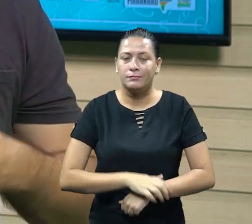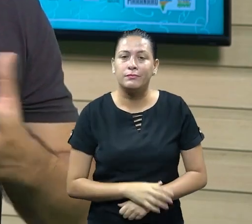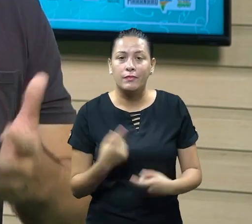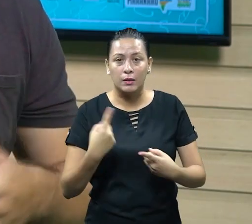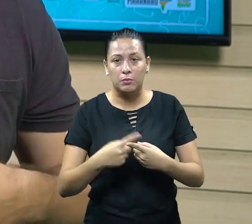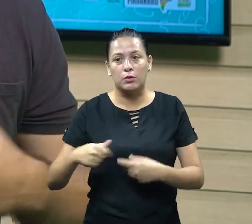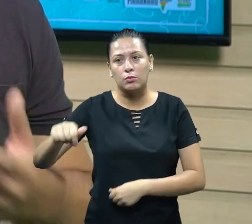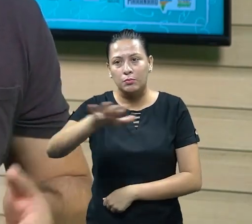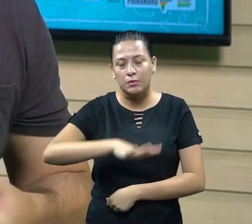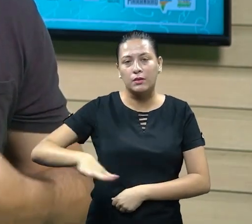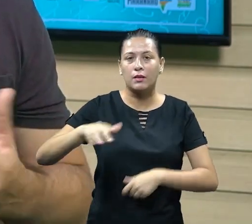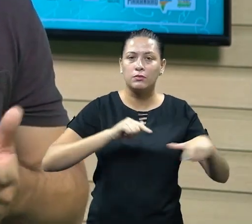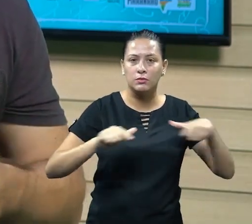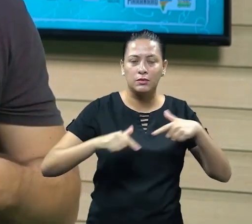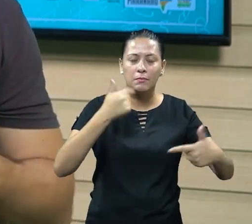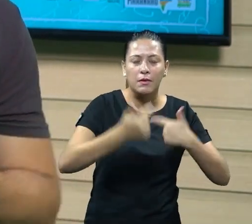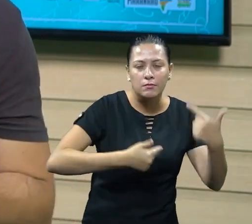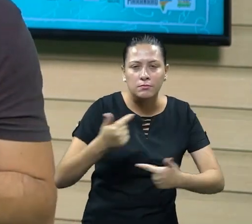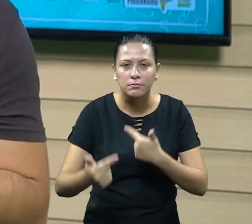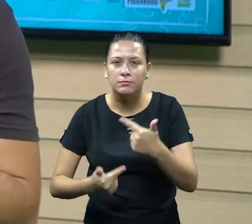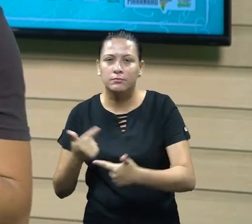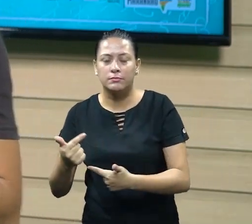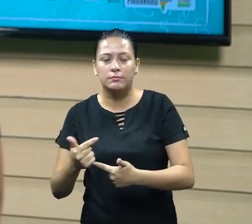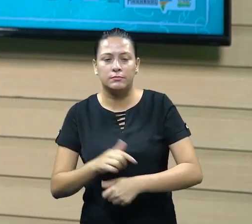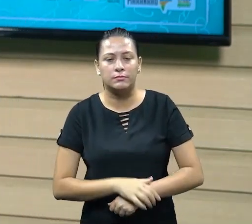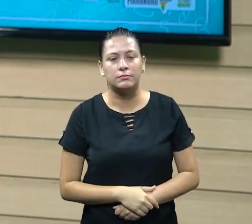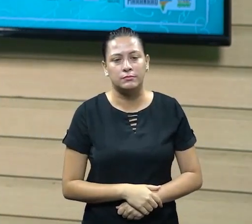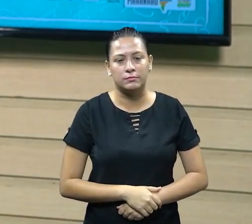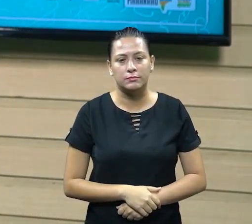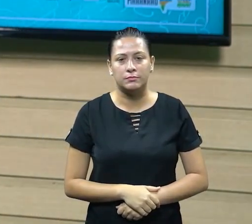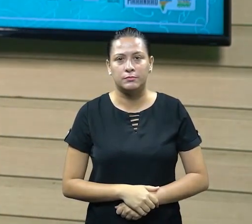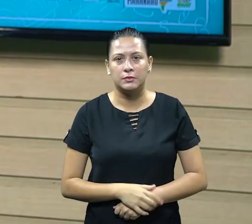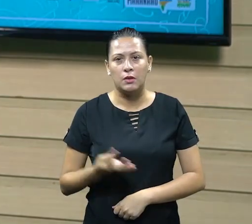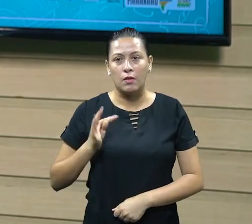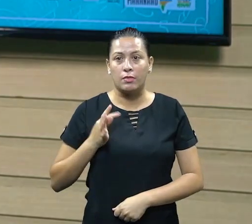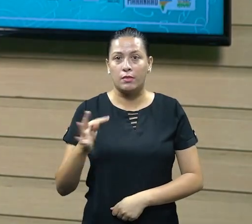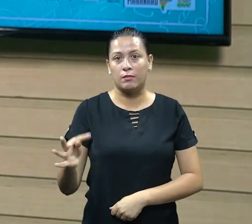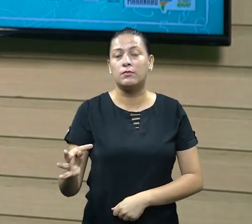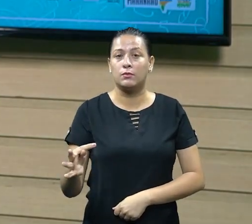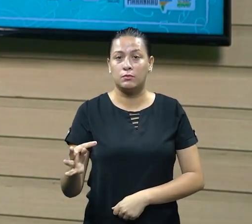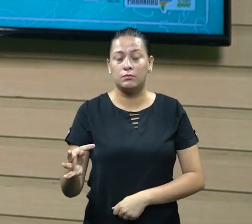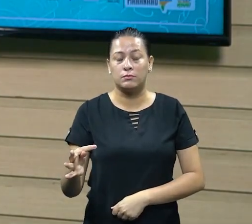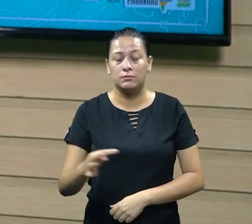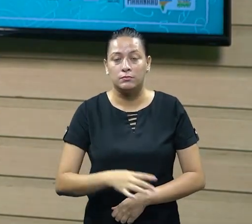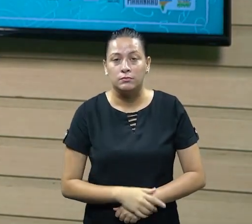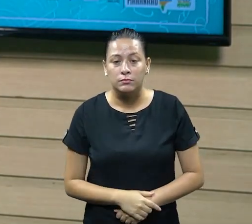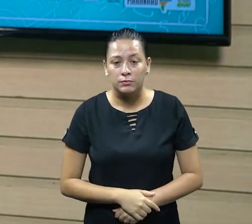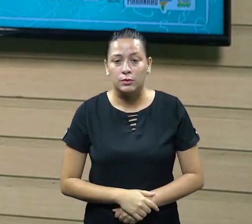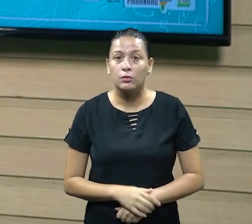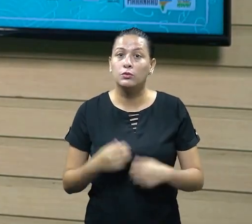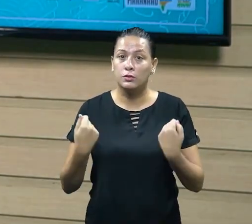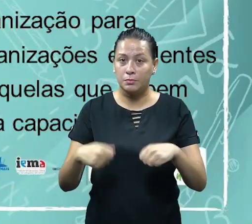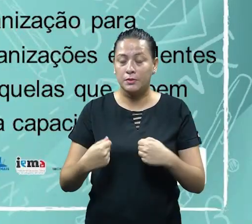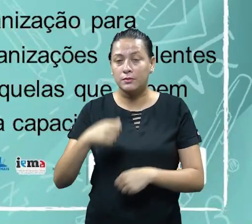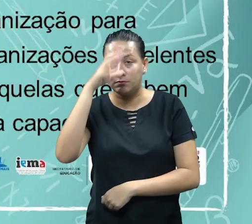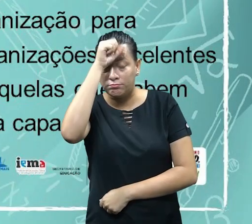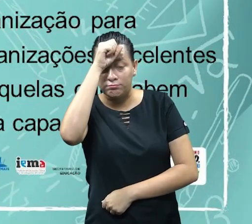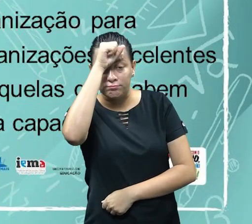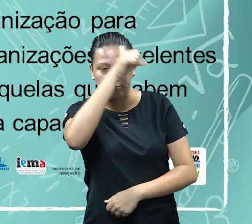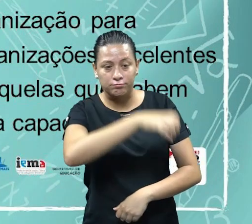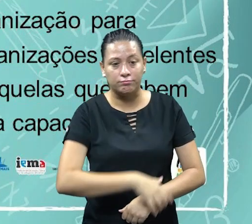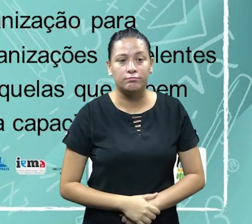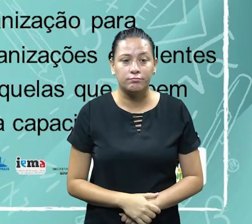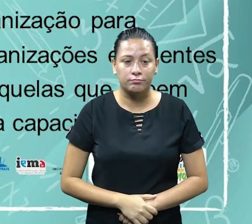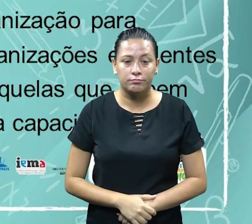vai ficar em constante mudança. E você não pode deixar a tecnologia te dominar, é você que tem que dominar a tecnologia. Isso é fundamental. Então